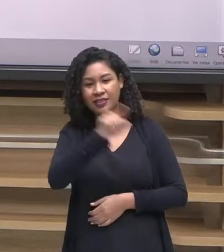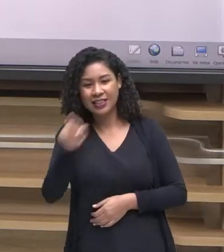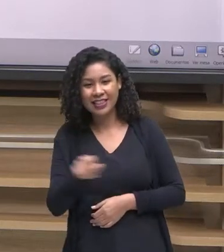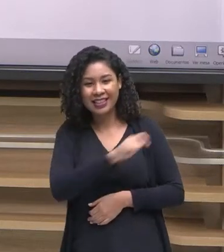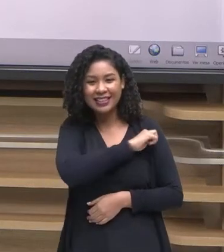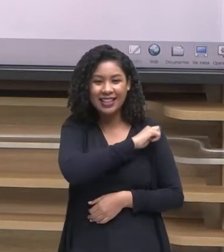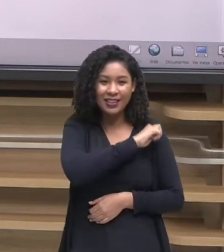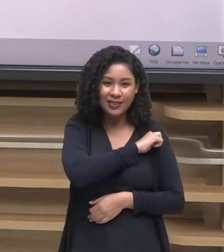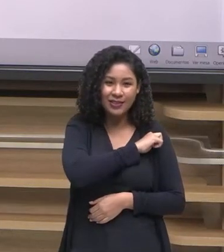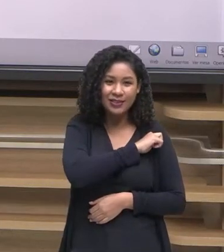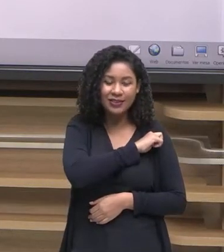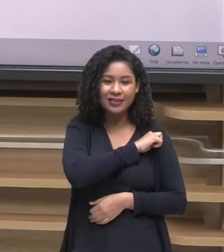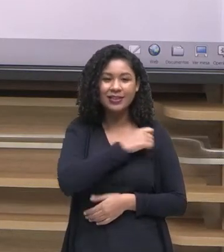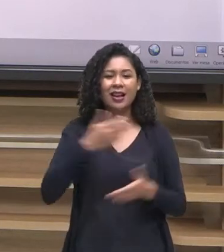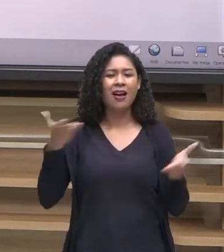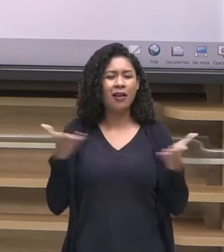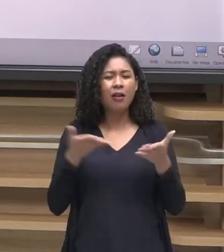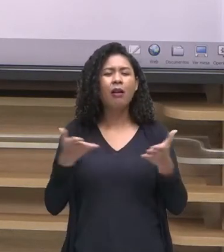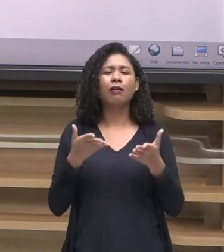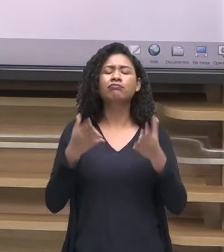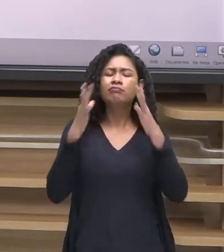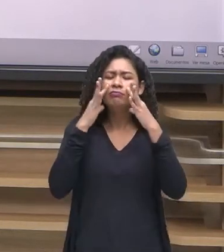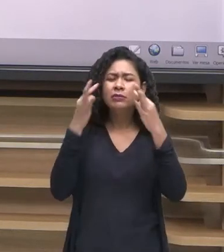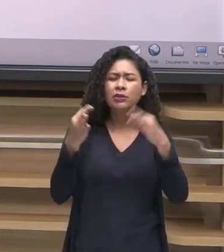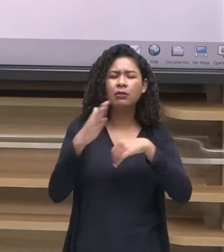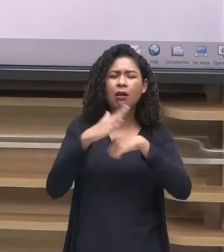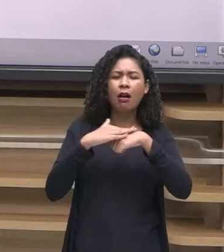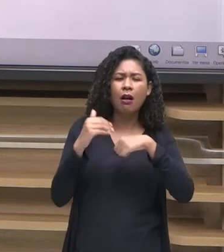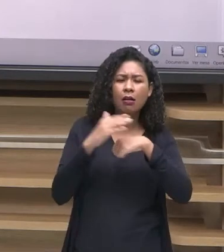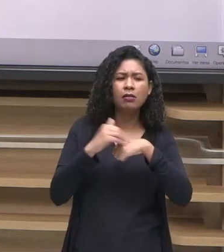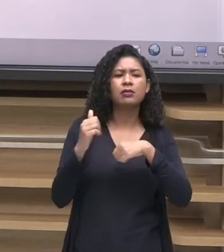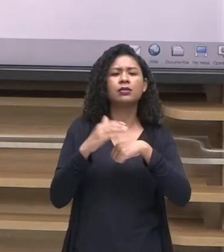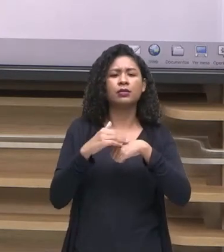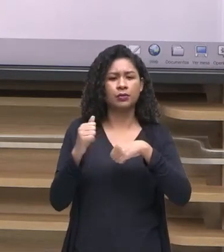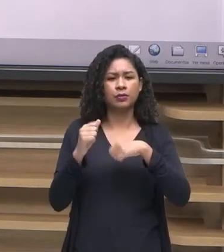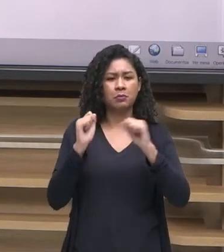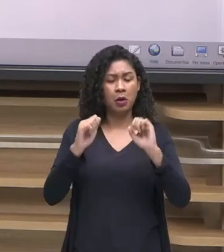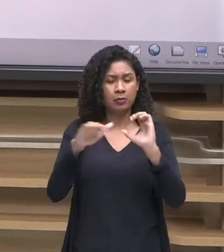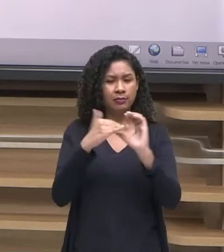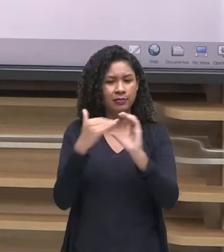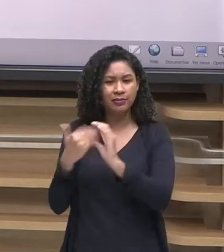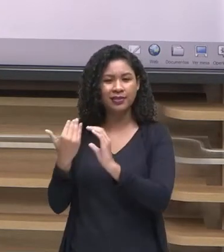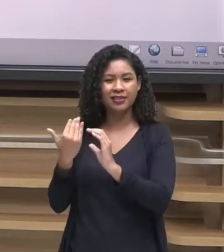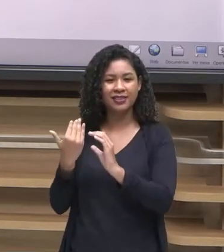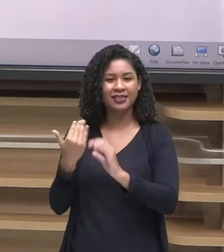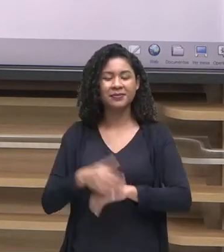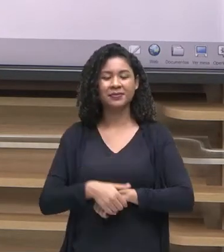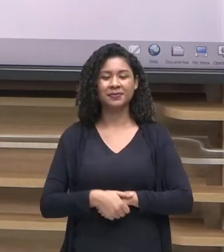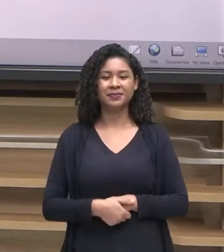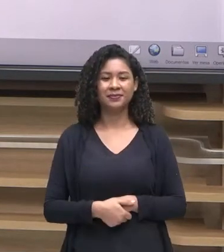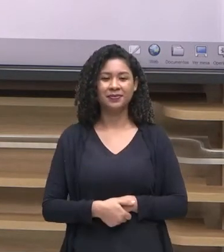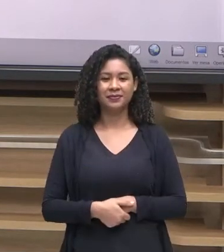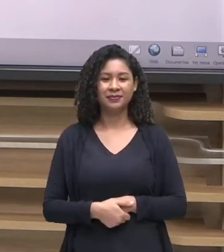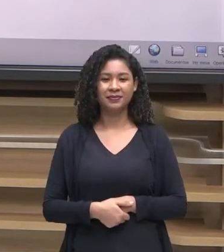aluna, olha direitinho, com carinho, participa e vamos que vamos construir a educação juntos.